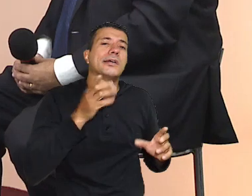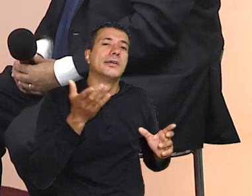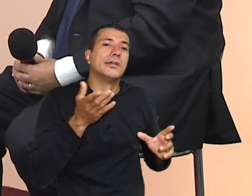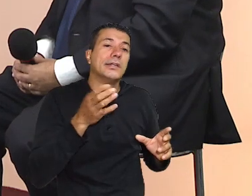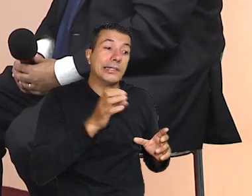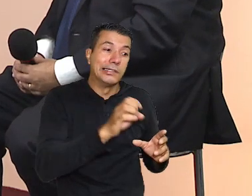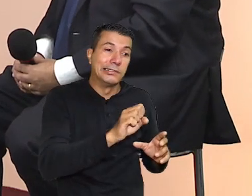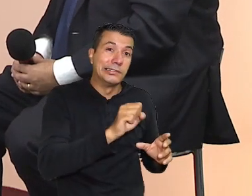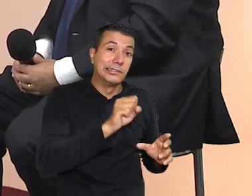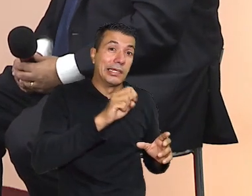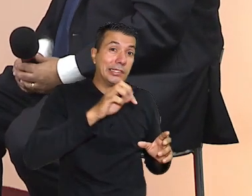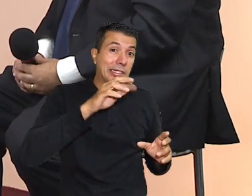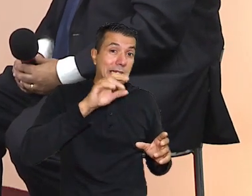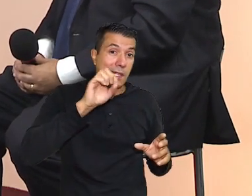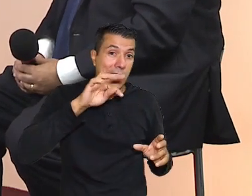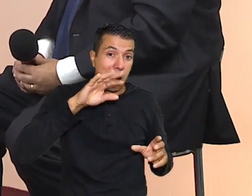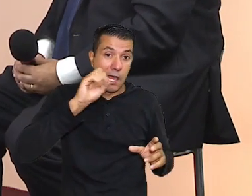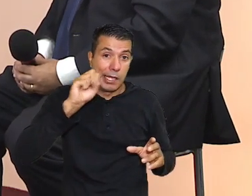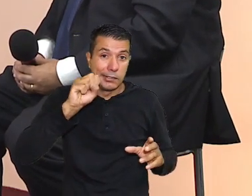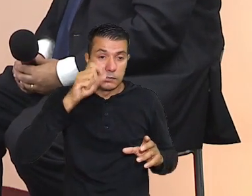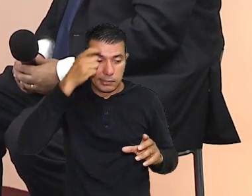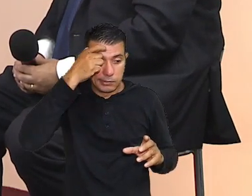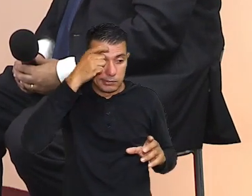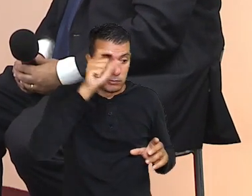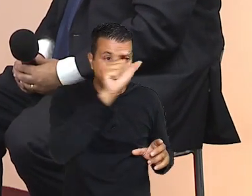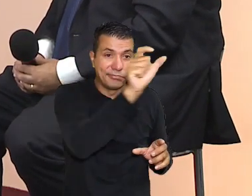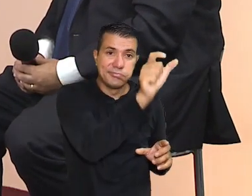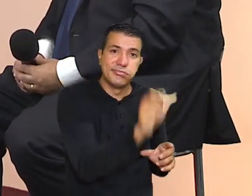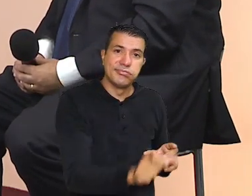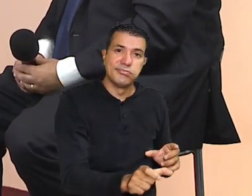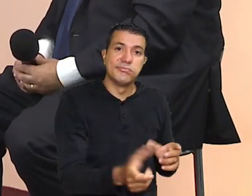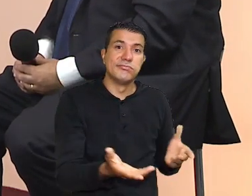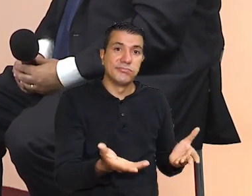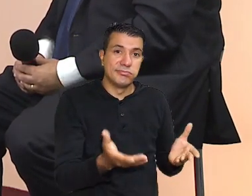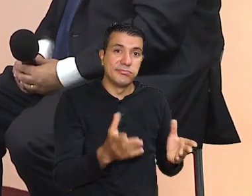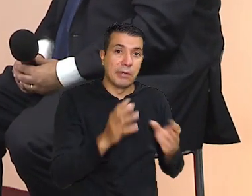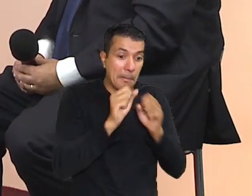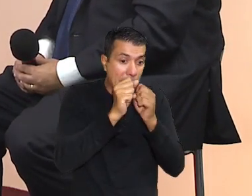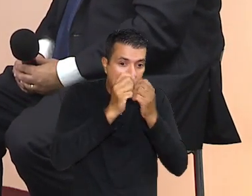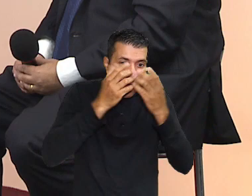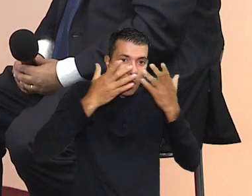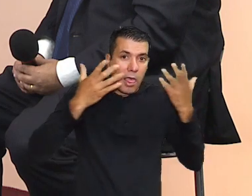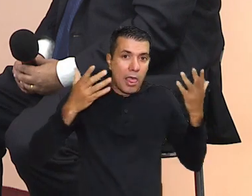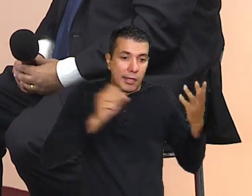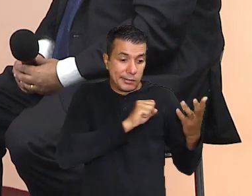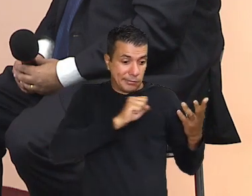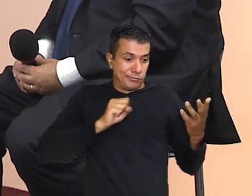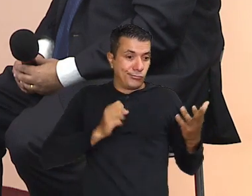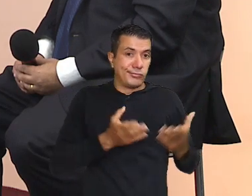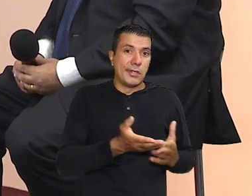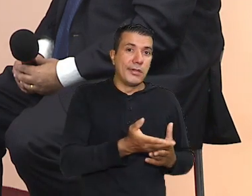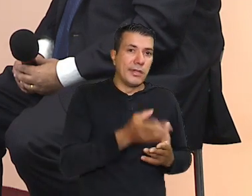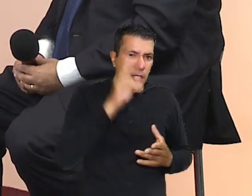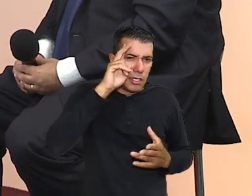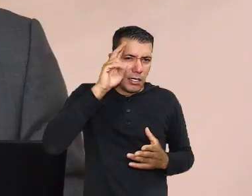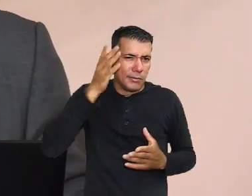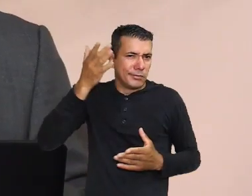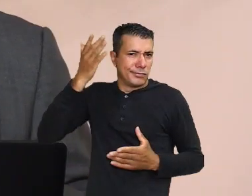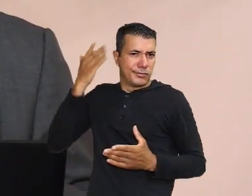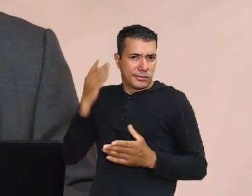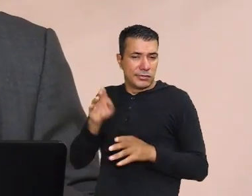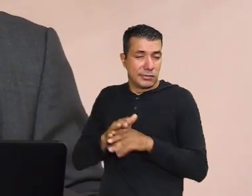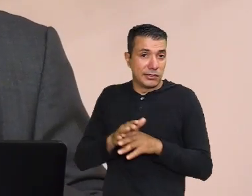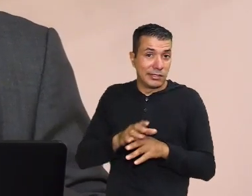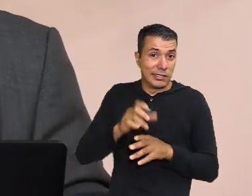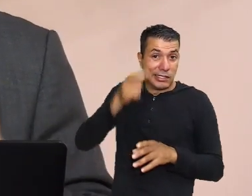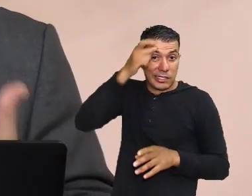demônios operadores de sinais. E a Bíblia diz que Satanás, se possível, com seus prodígios, seus sinais, já mencionamos aqui em um tema passado, ele